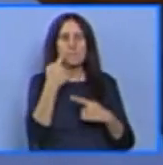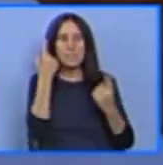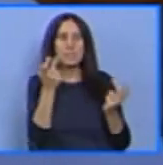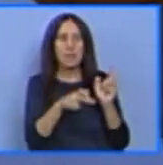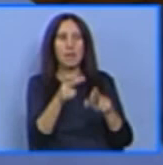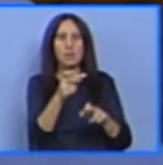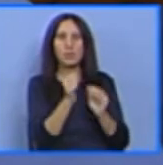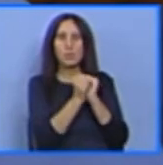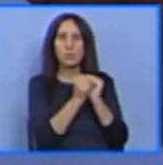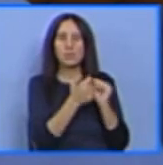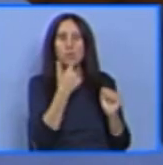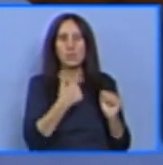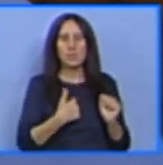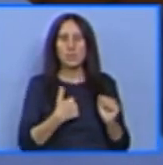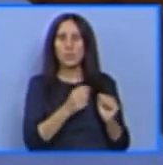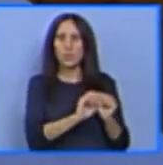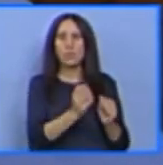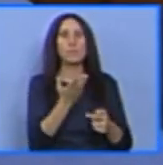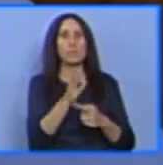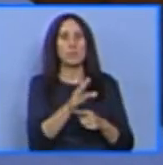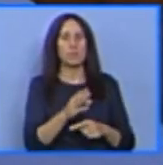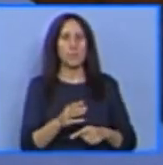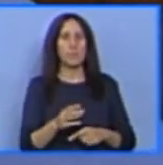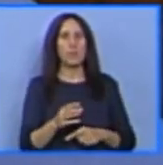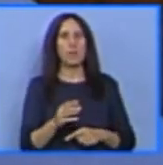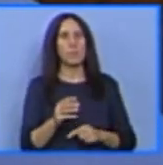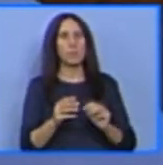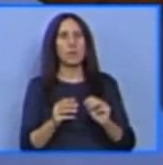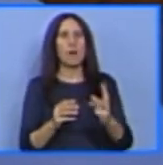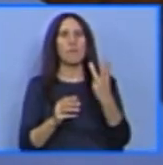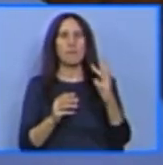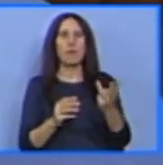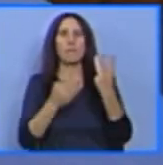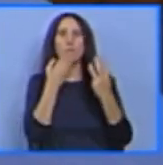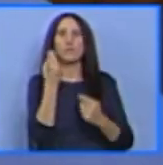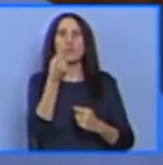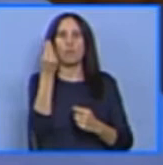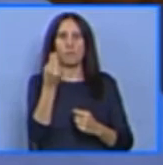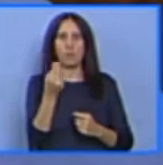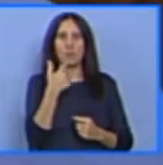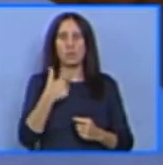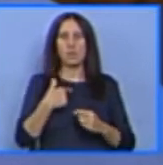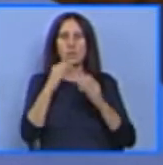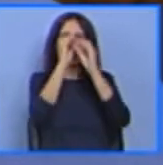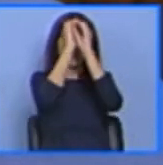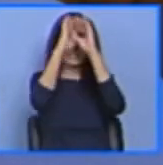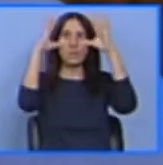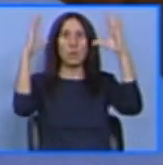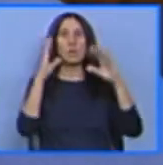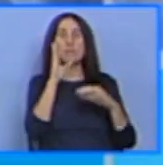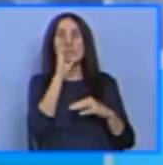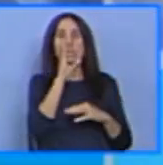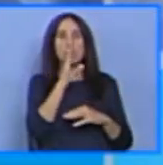documentação que não apontam para isso. Por exemplo, o facto de serem três jovens que dizem ter uma visão, ou seja, se fosse uma